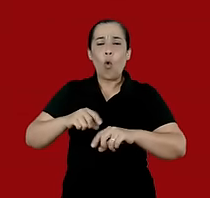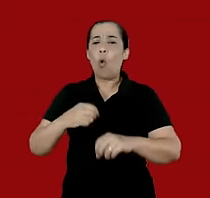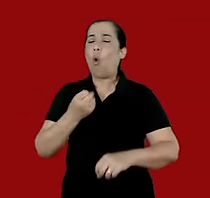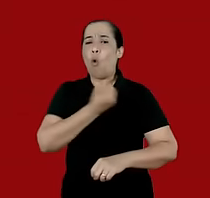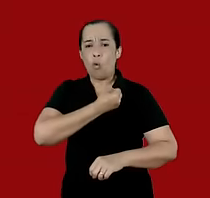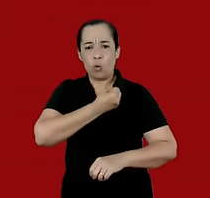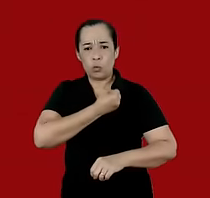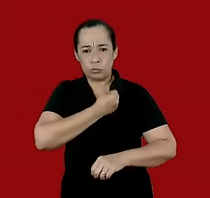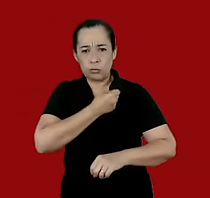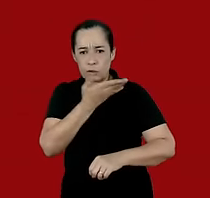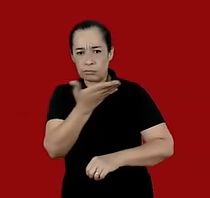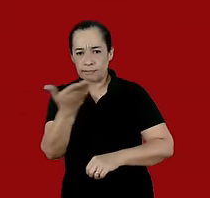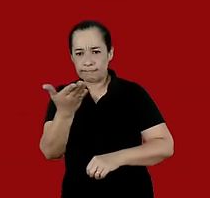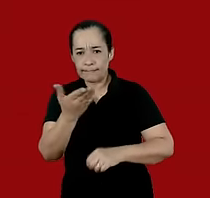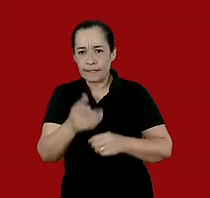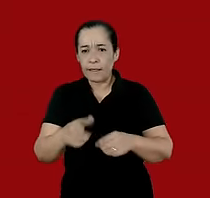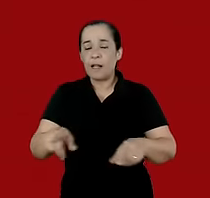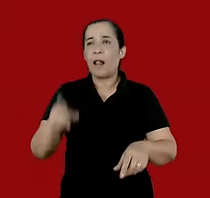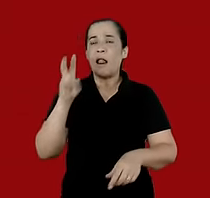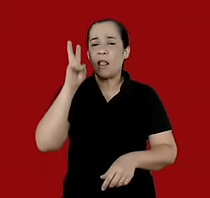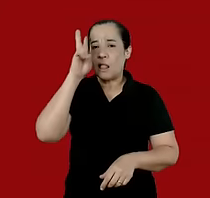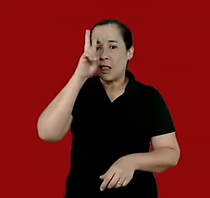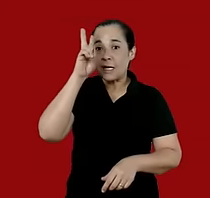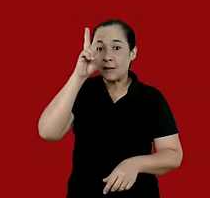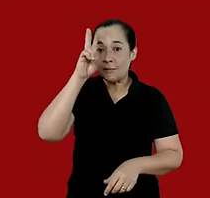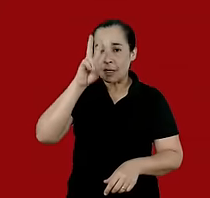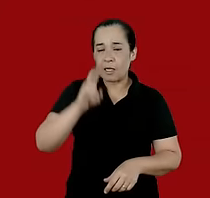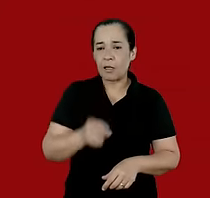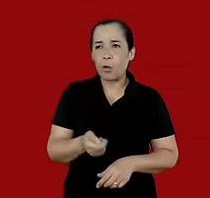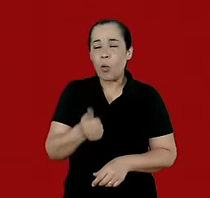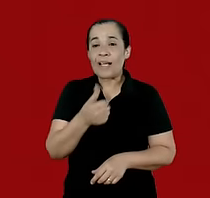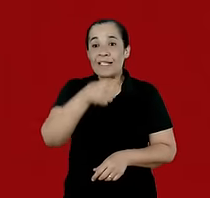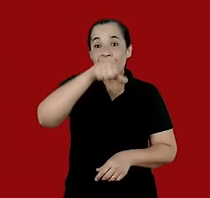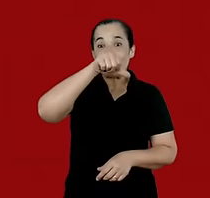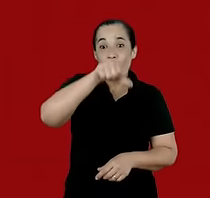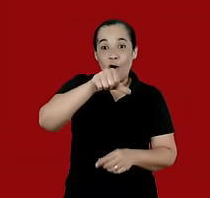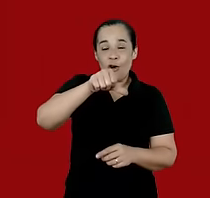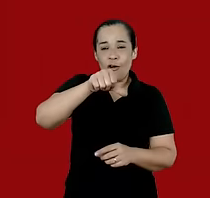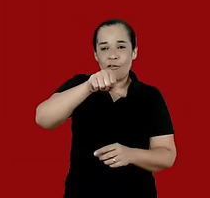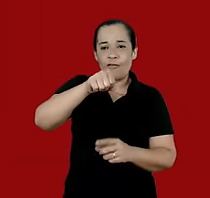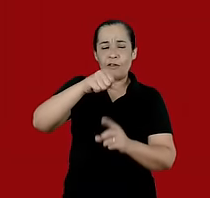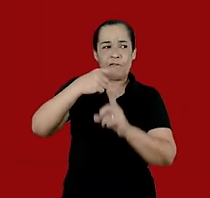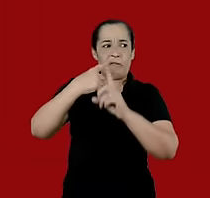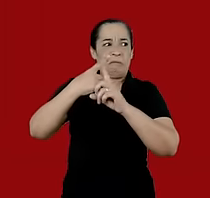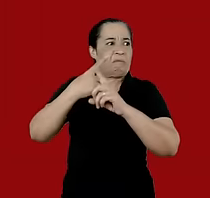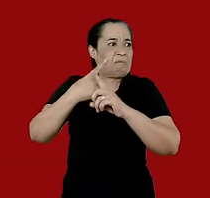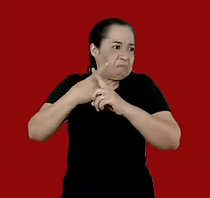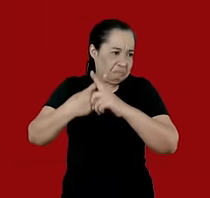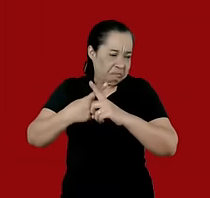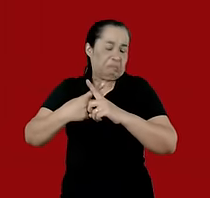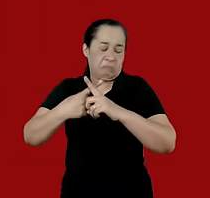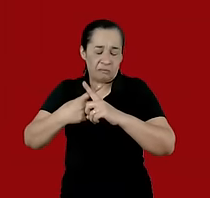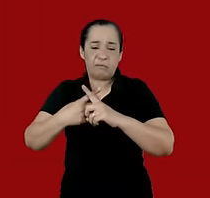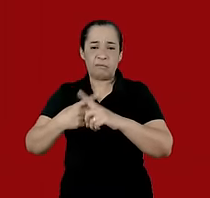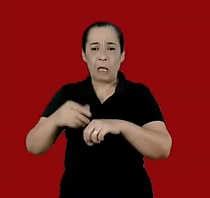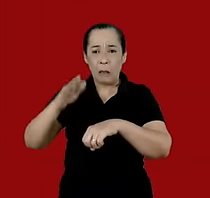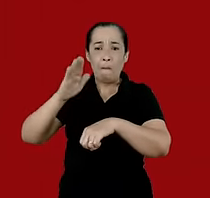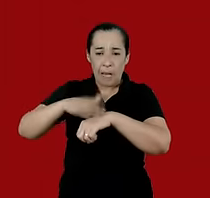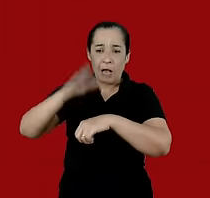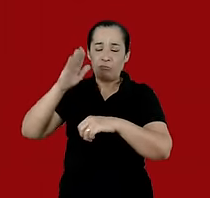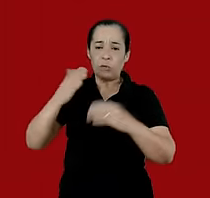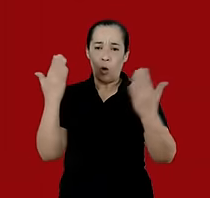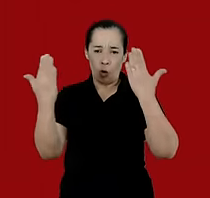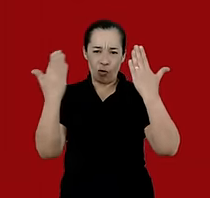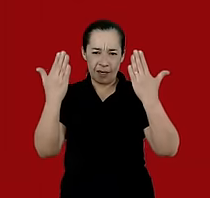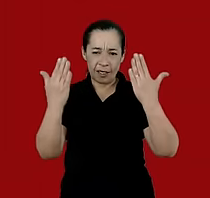Lembrando que vai custar quase nove vezes mais mensalmente para rolar a dívida americana do que era antes quando a dívida era bem mais baixa não só